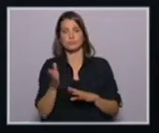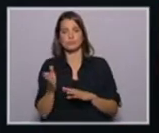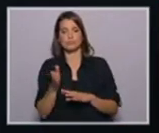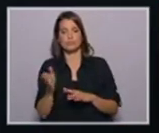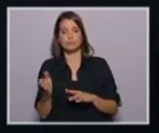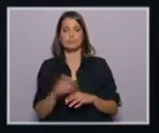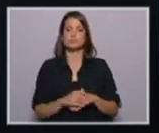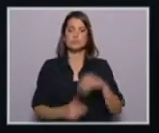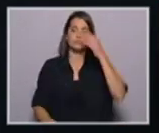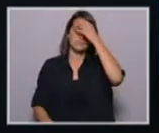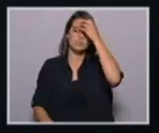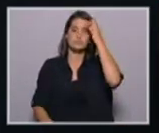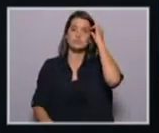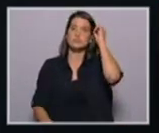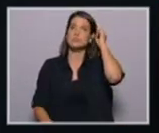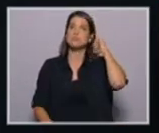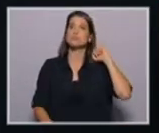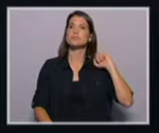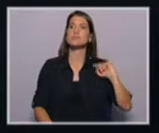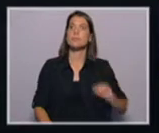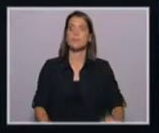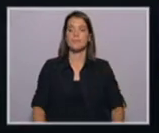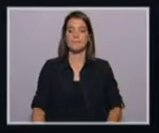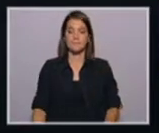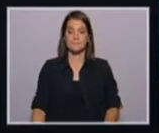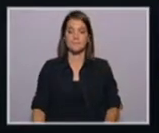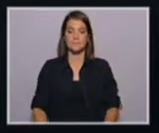to the right a little. That's 8.